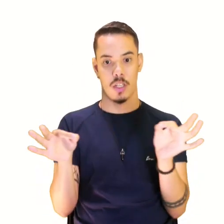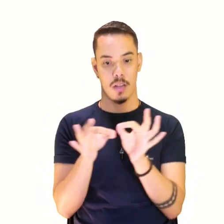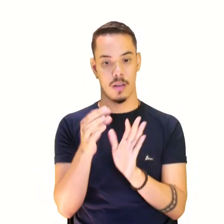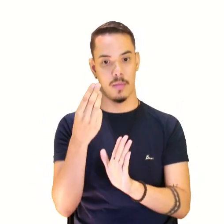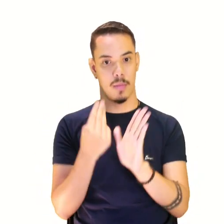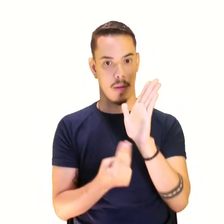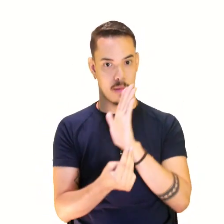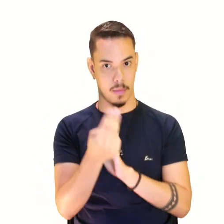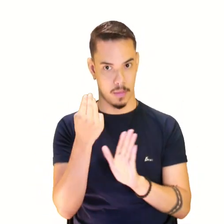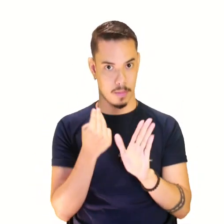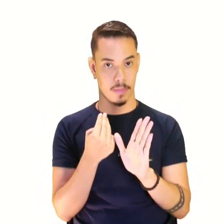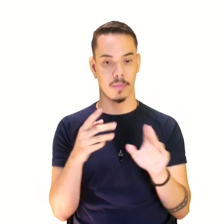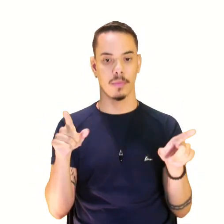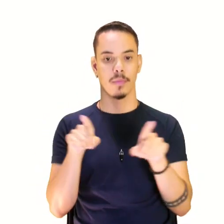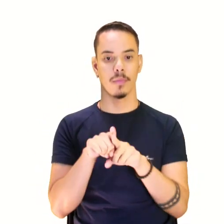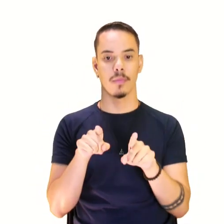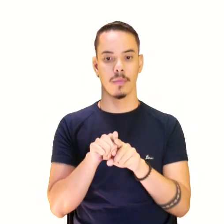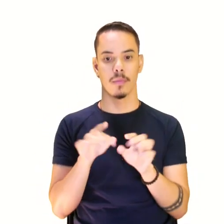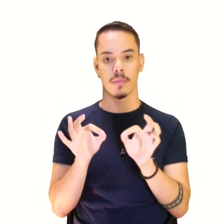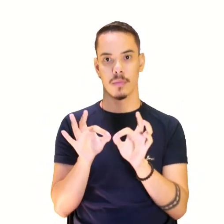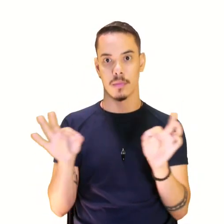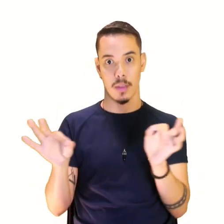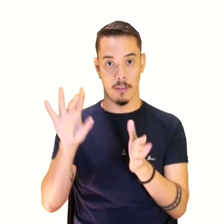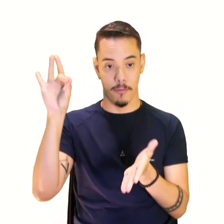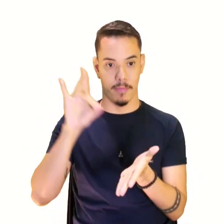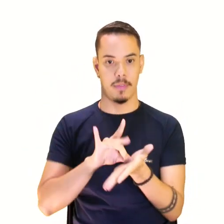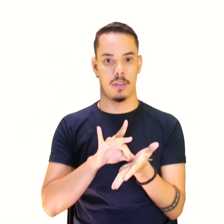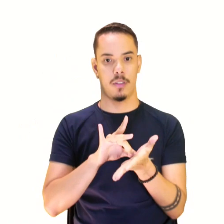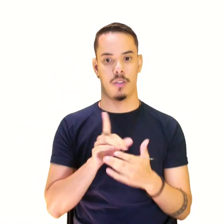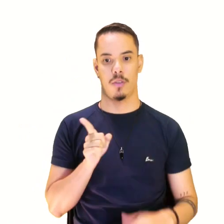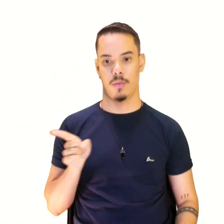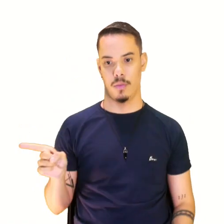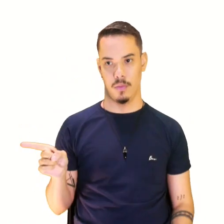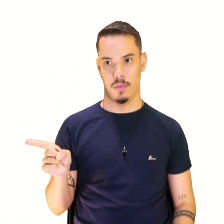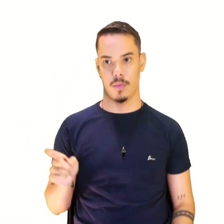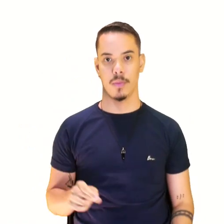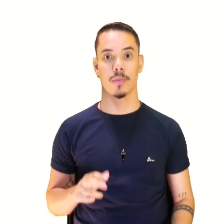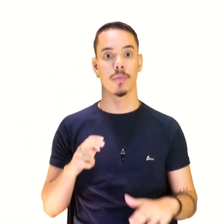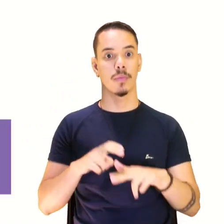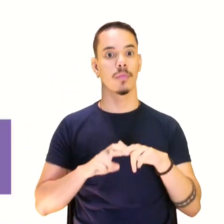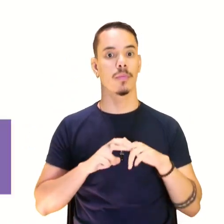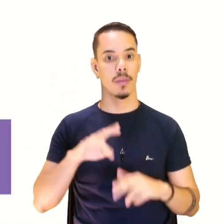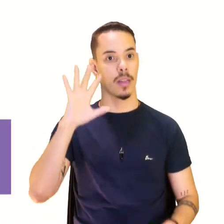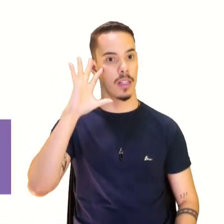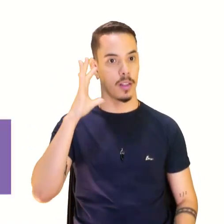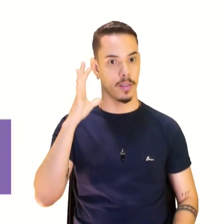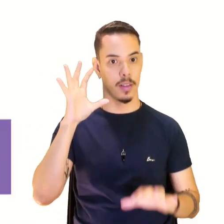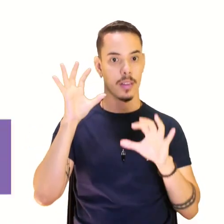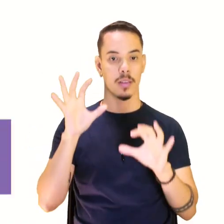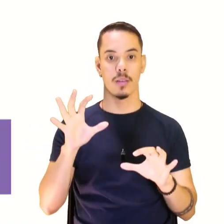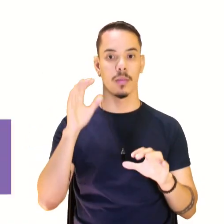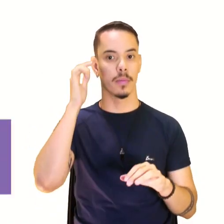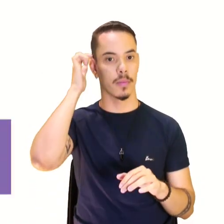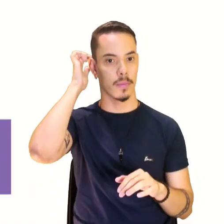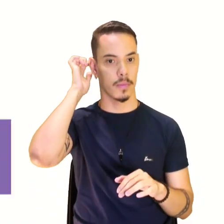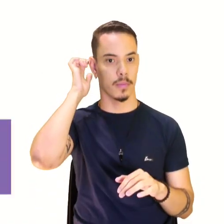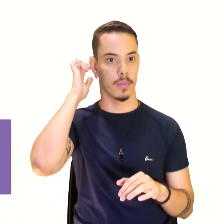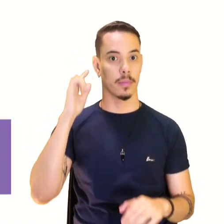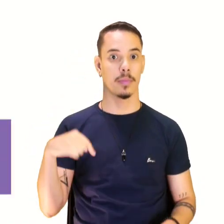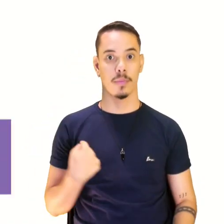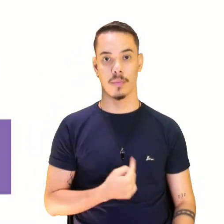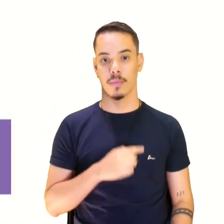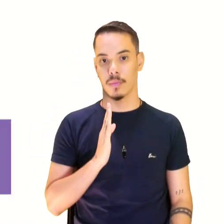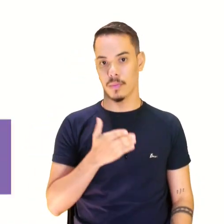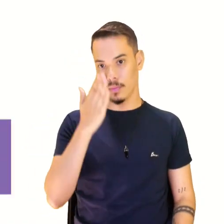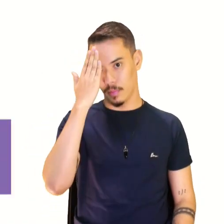desenho. O desenho. E o D maiúsculo maior vai ser a distância Real. Então, resolvendo aí, vamos lá? A gente já sabe que